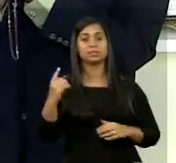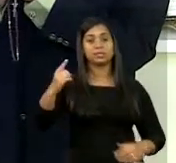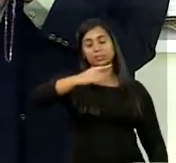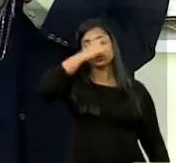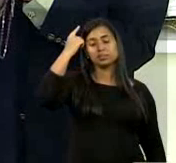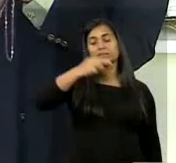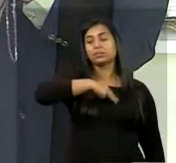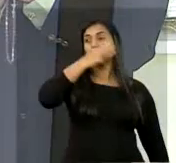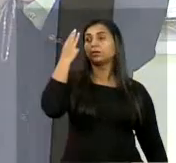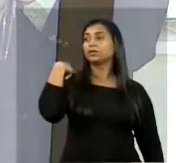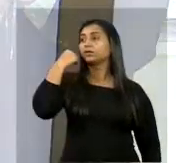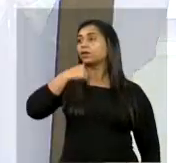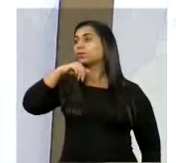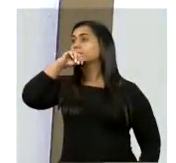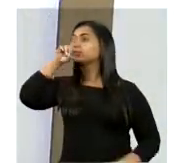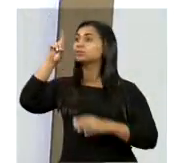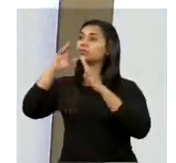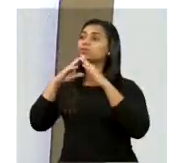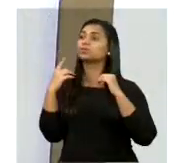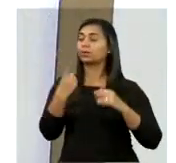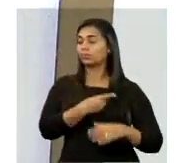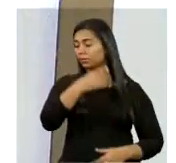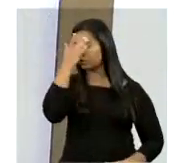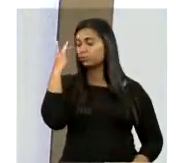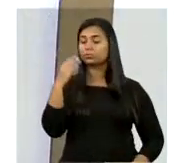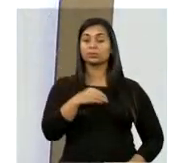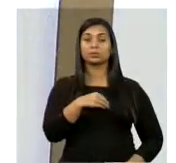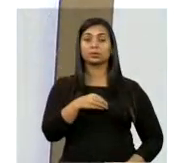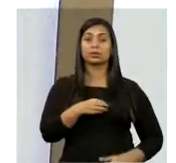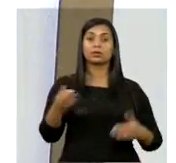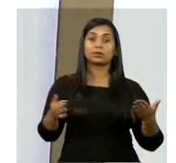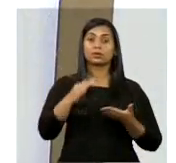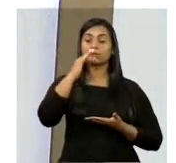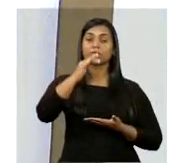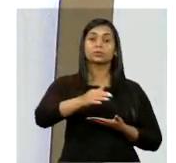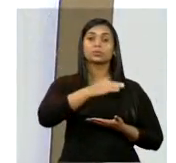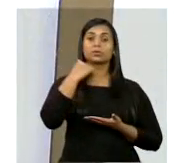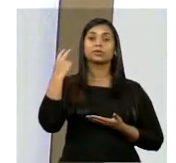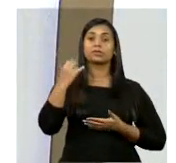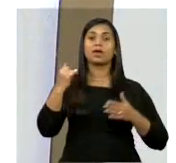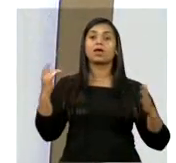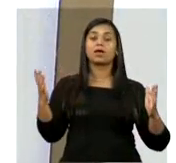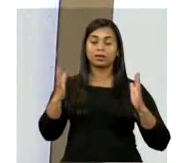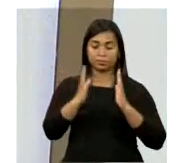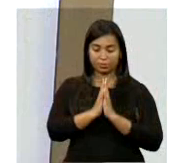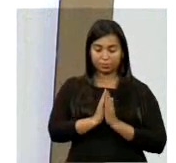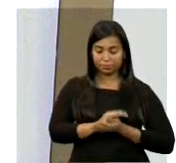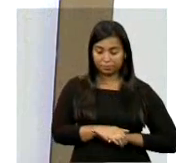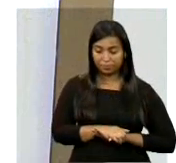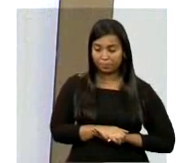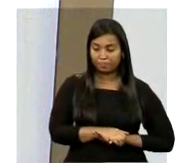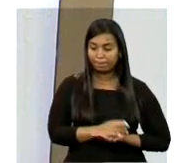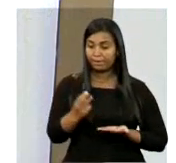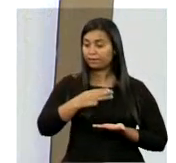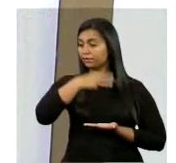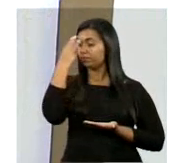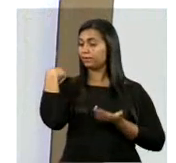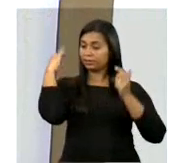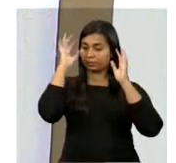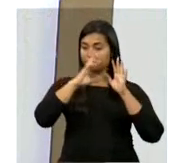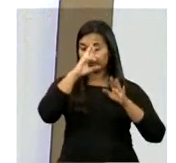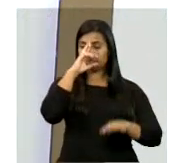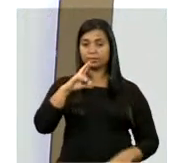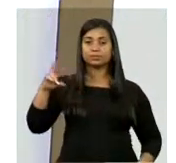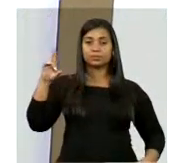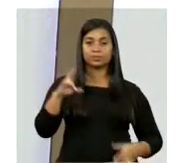Jesus. Santa Maria, Mãe de Deus, rogai por nós, pecadores, agora e na hora de nossa morte. Amém. Ave Maria,